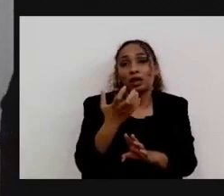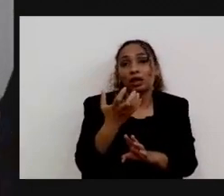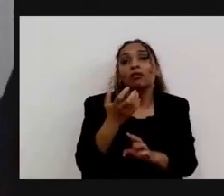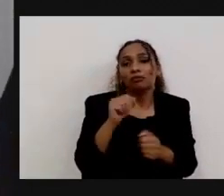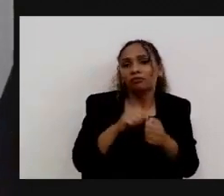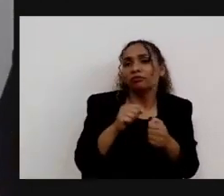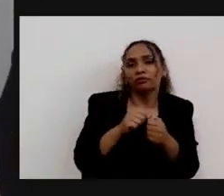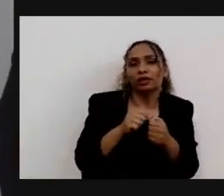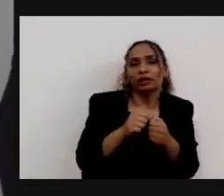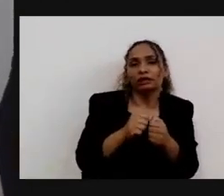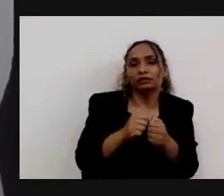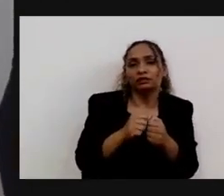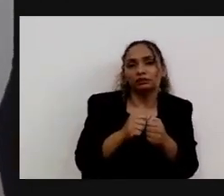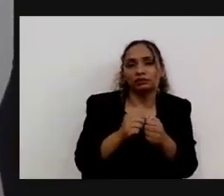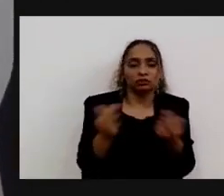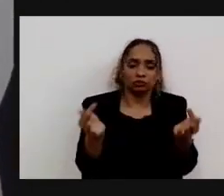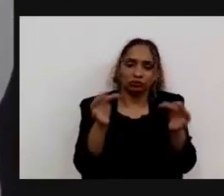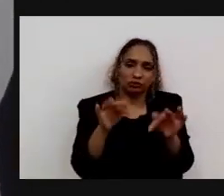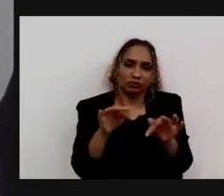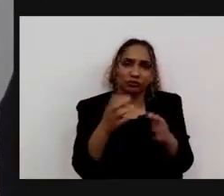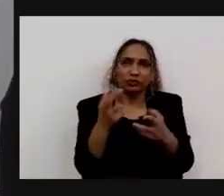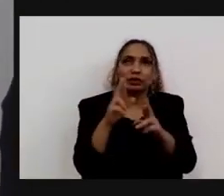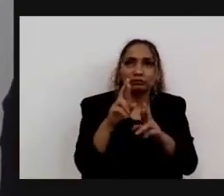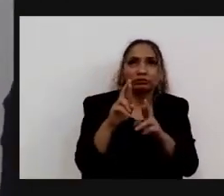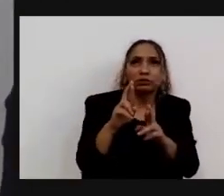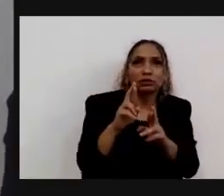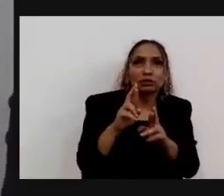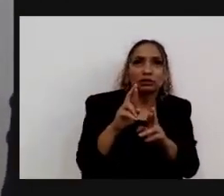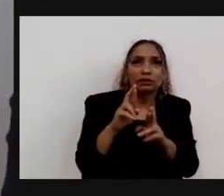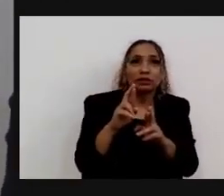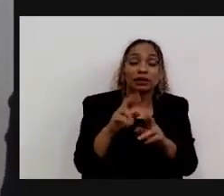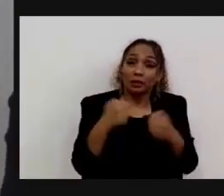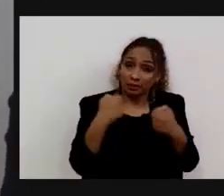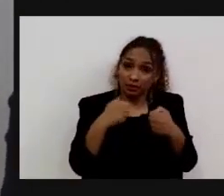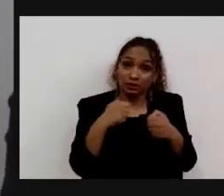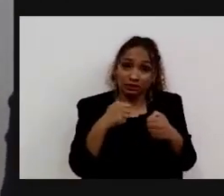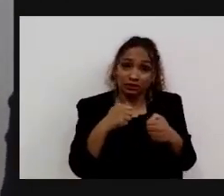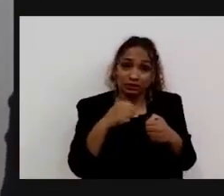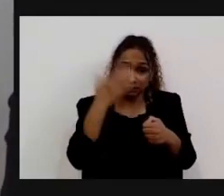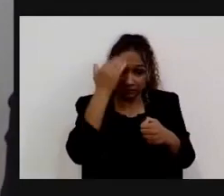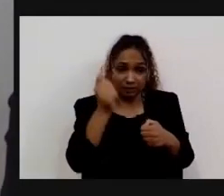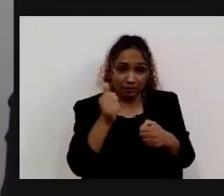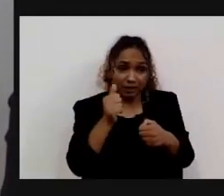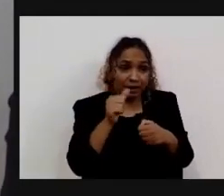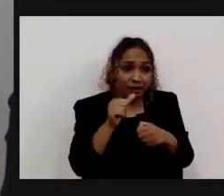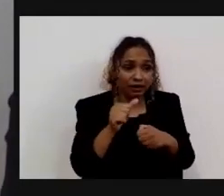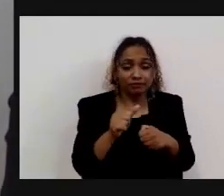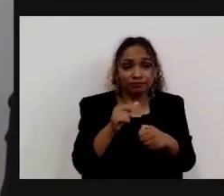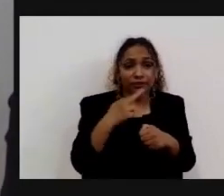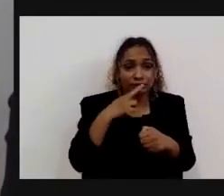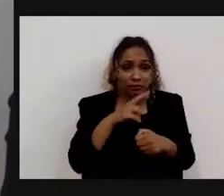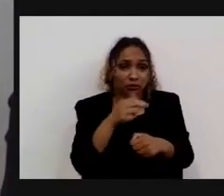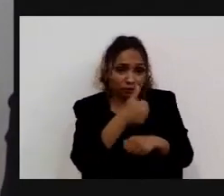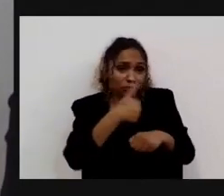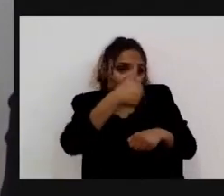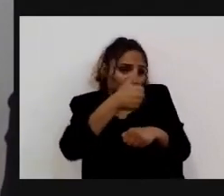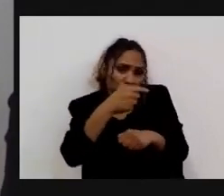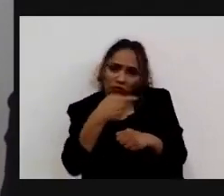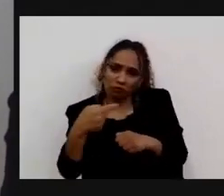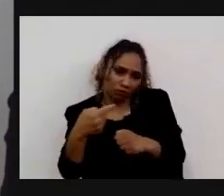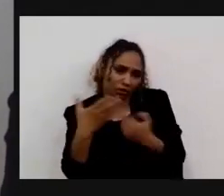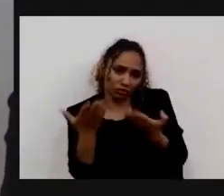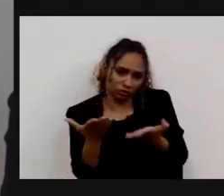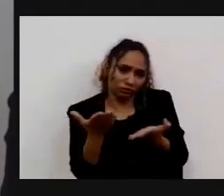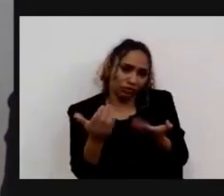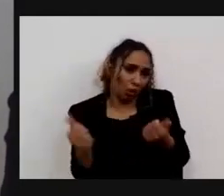né que saia no final é muito difícil a gente quando a gente está estudando algo que nos afeta Eu sei porque você tem engajamento serviço público eu sou servidora pública